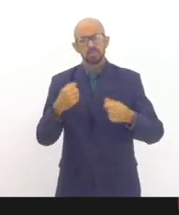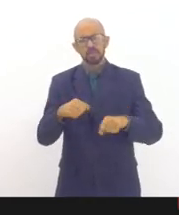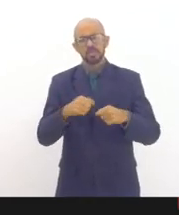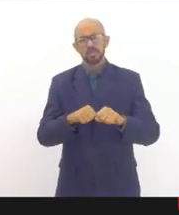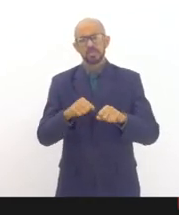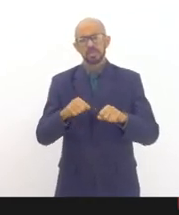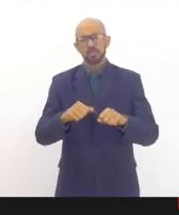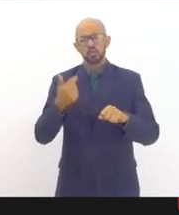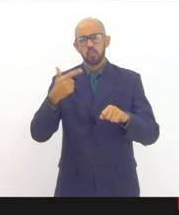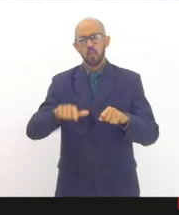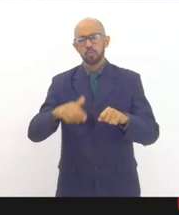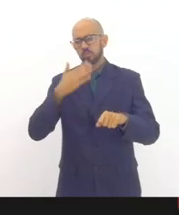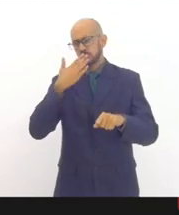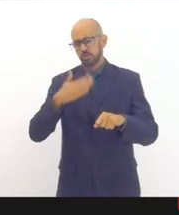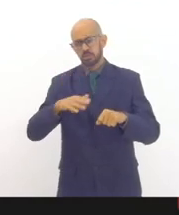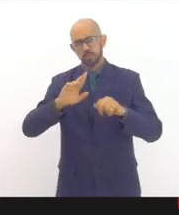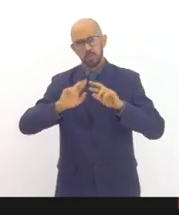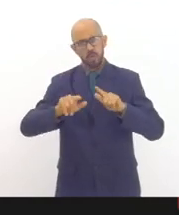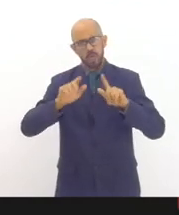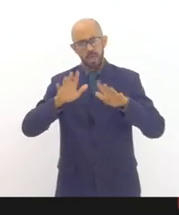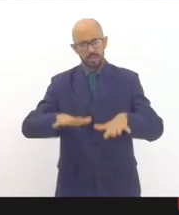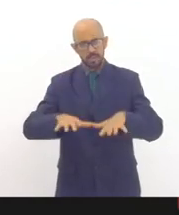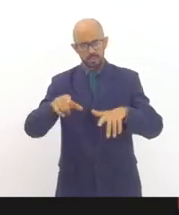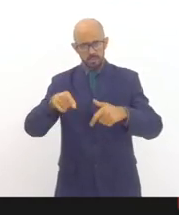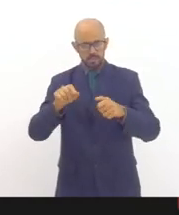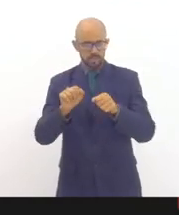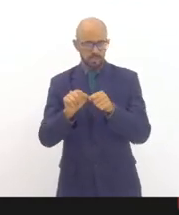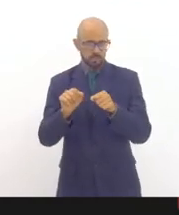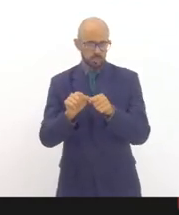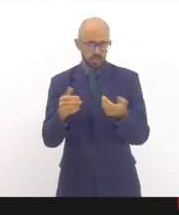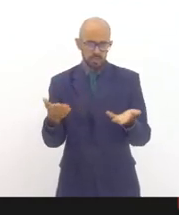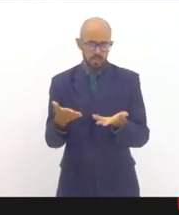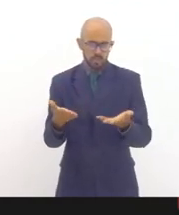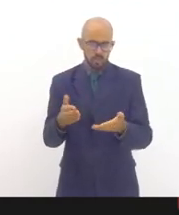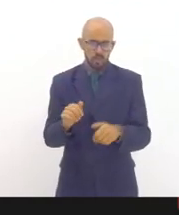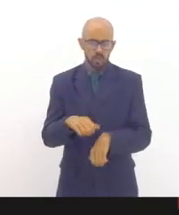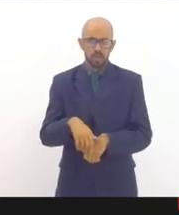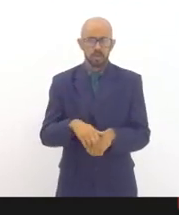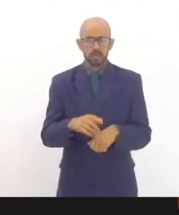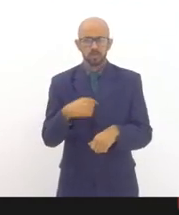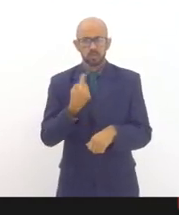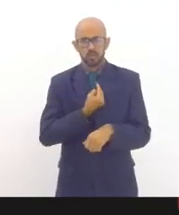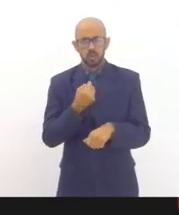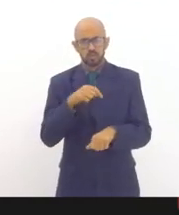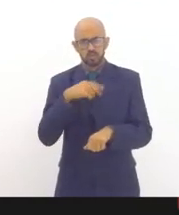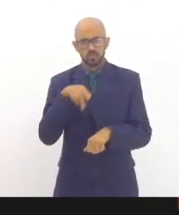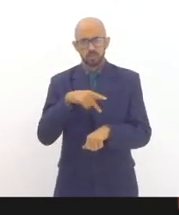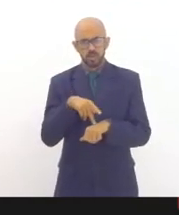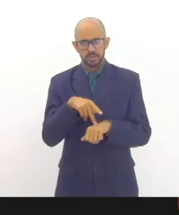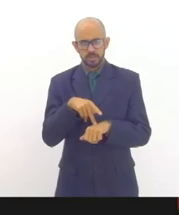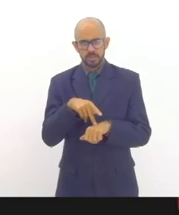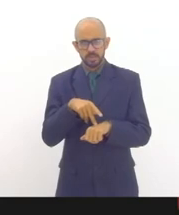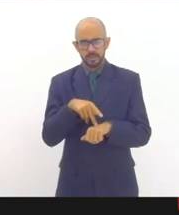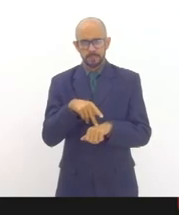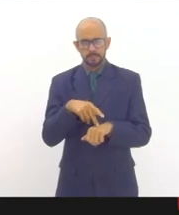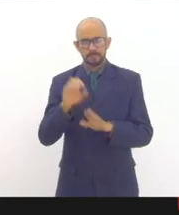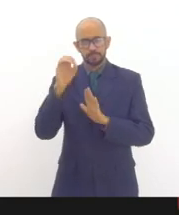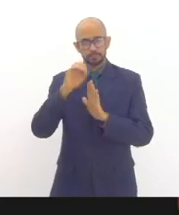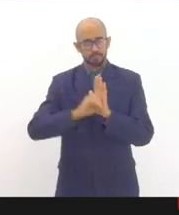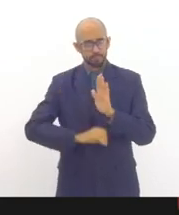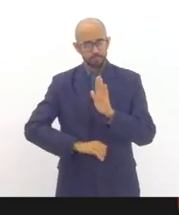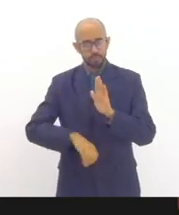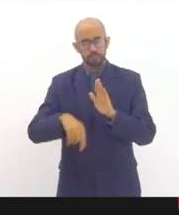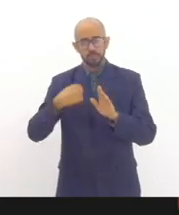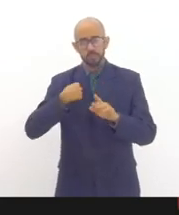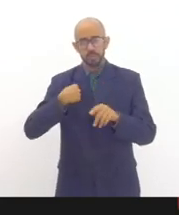outra natureza e não desta natureza que está sendo implementada em nosso país. Por ofício, óbvio, tenho